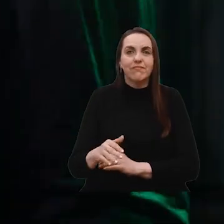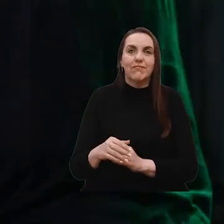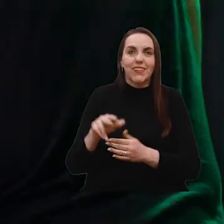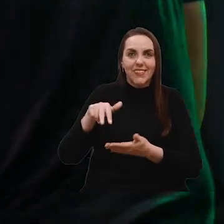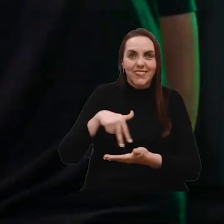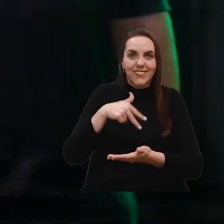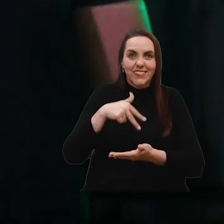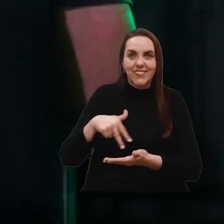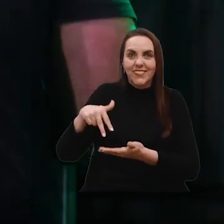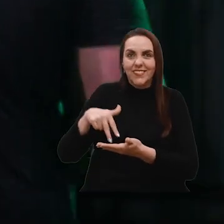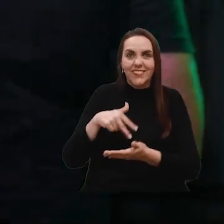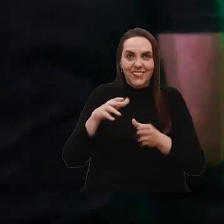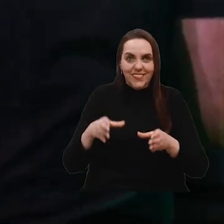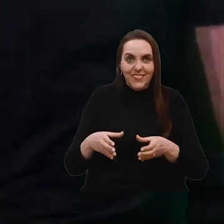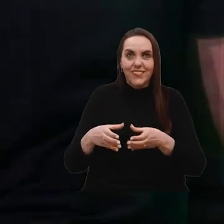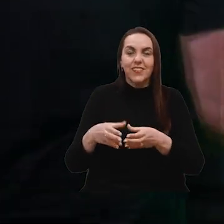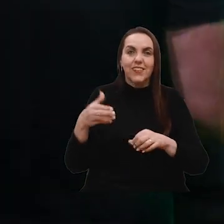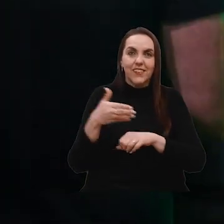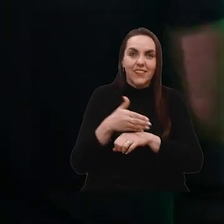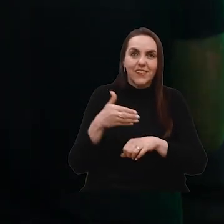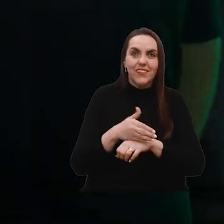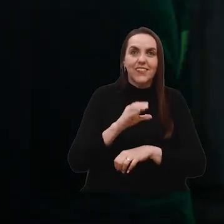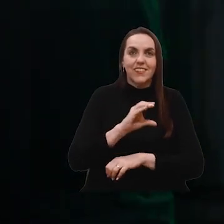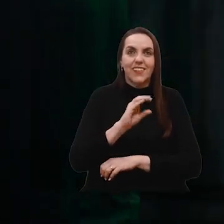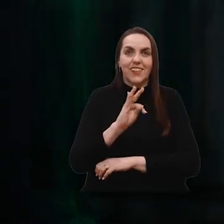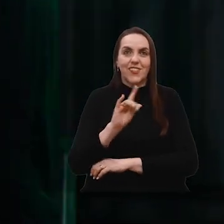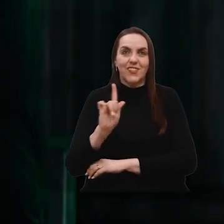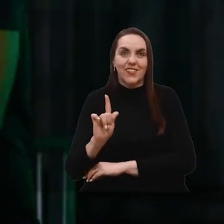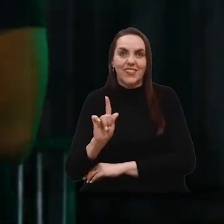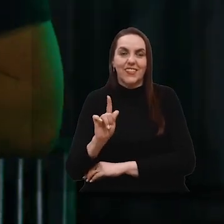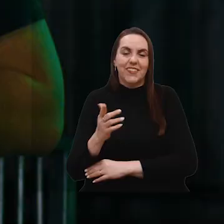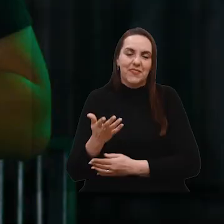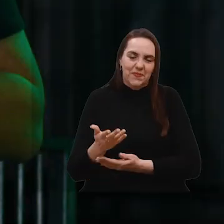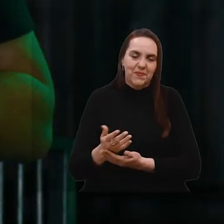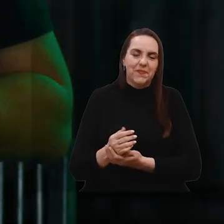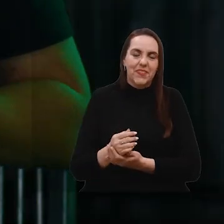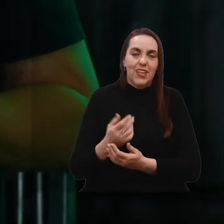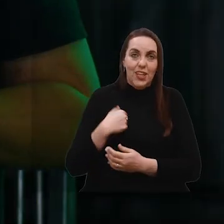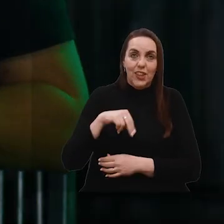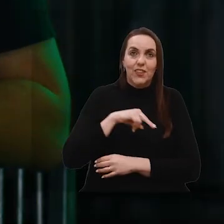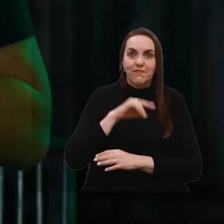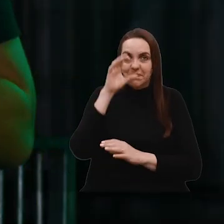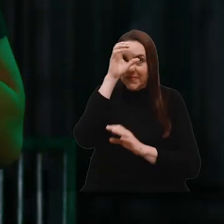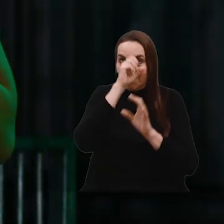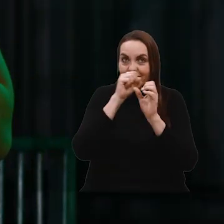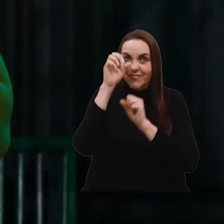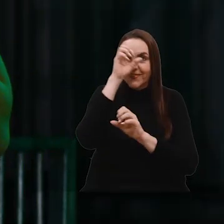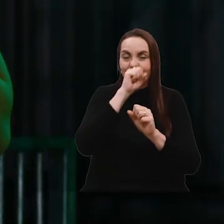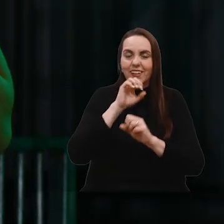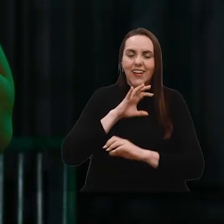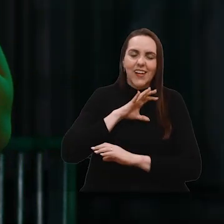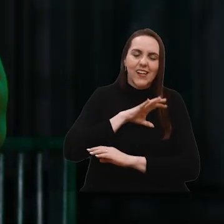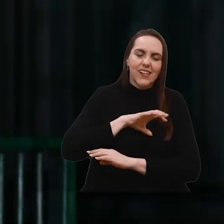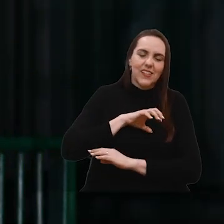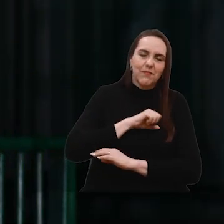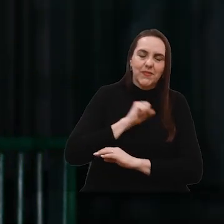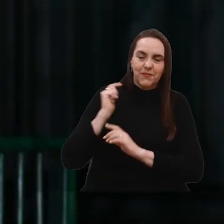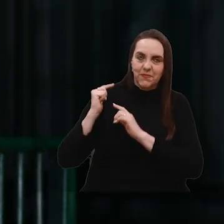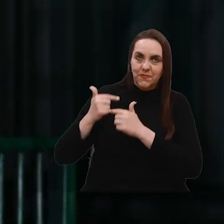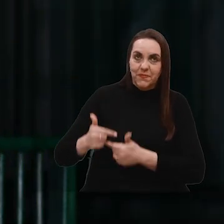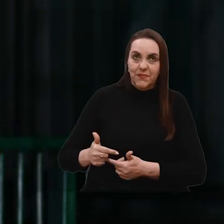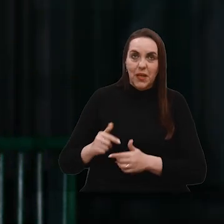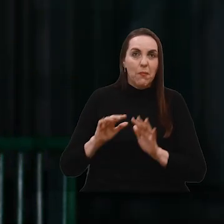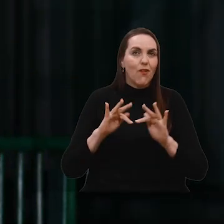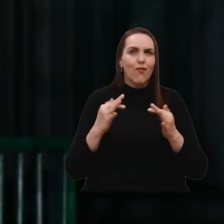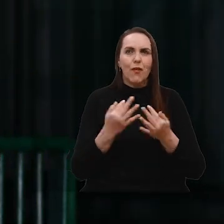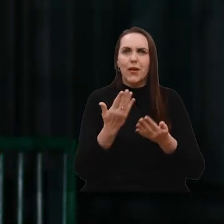então, desde muito pequenininha, dançando nas invernadas, participando dos CTGs, a gente foi aprendendo a